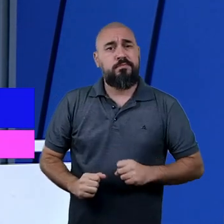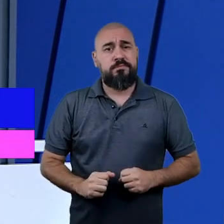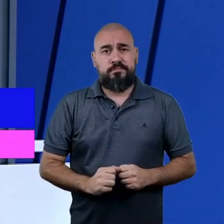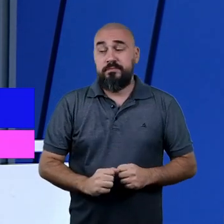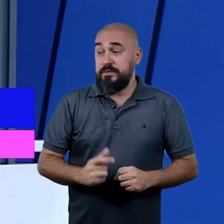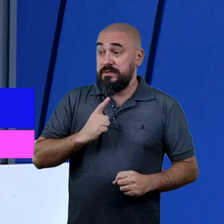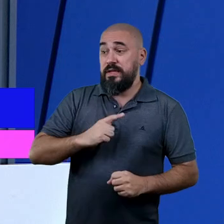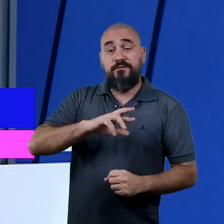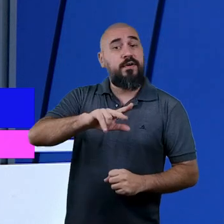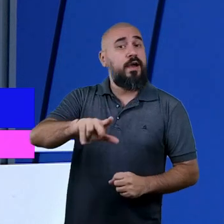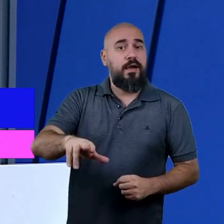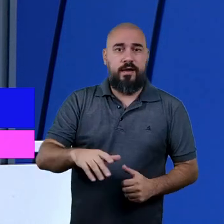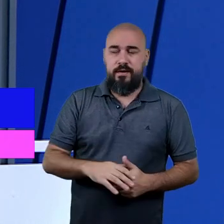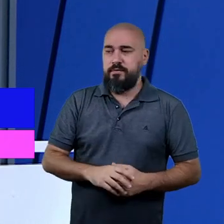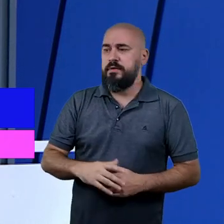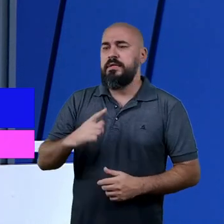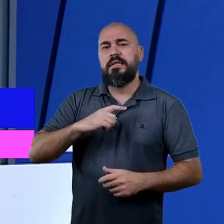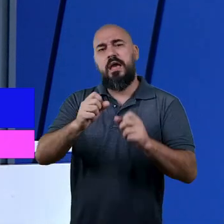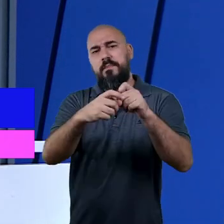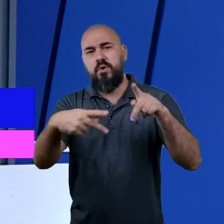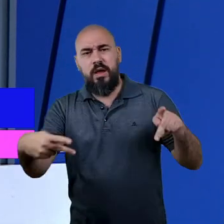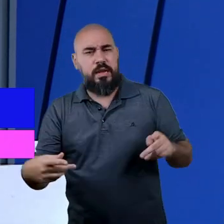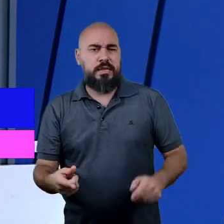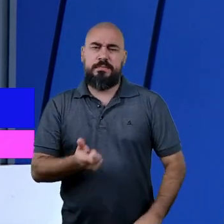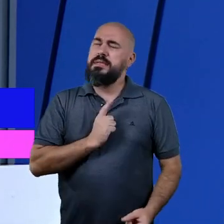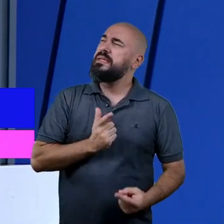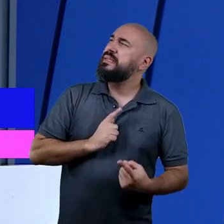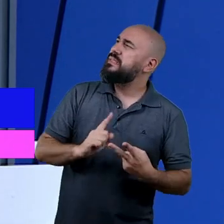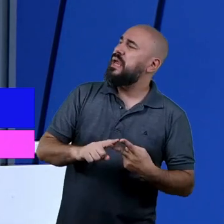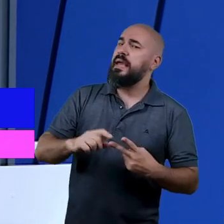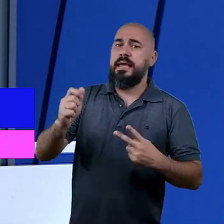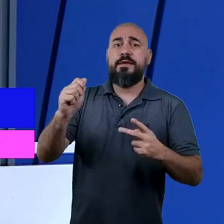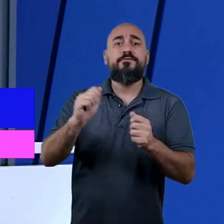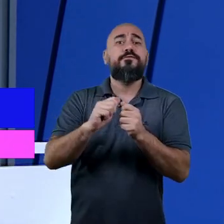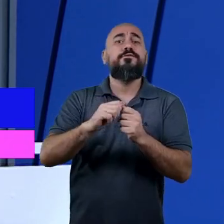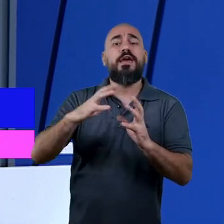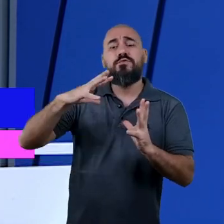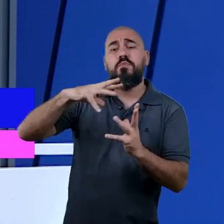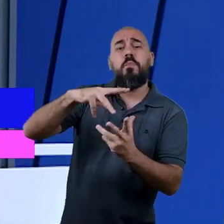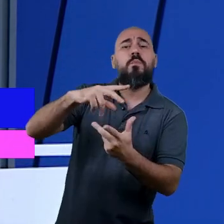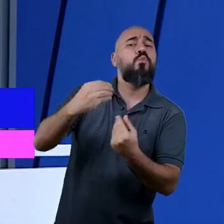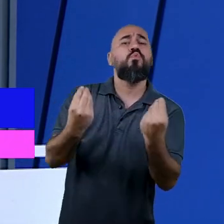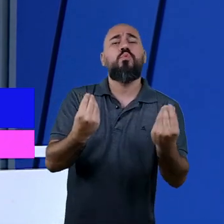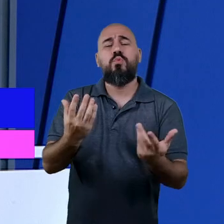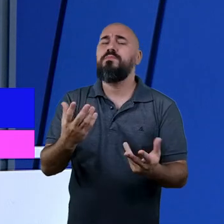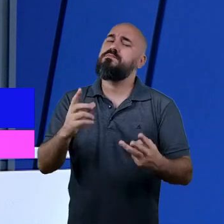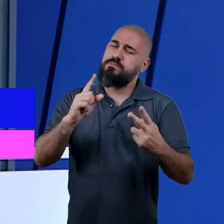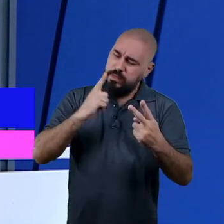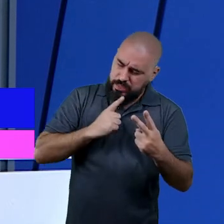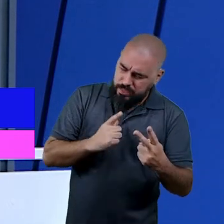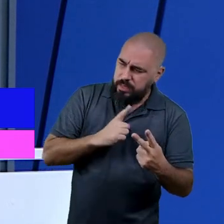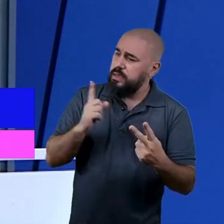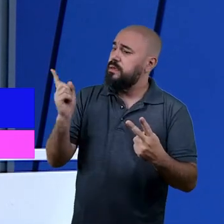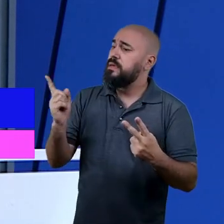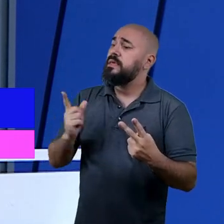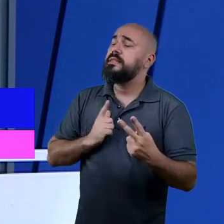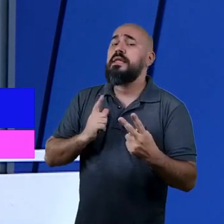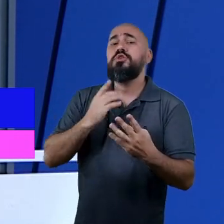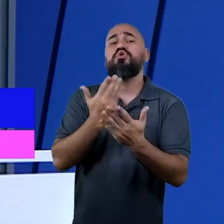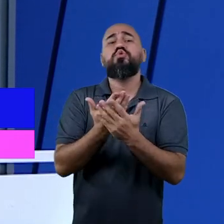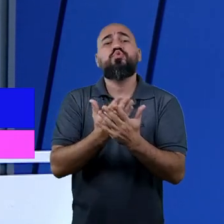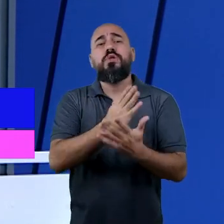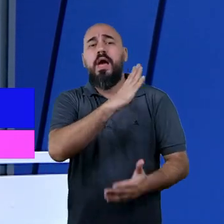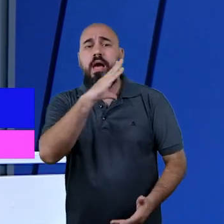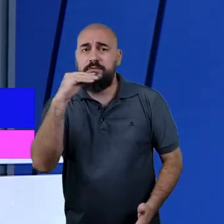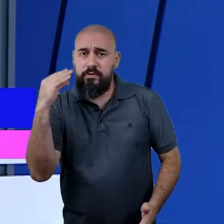várias opções. Você tem de Apocalipse, você tem sobre a criação, você tem sobre um estudo para